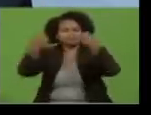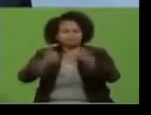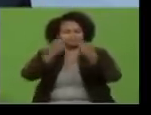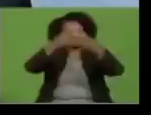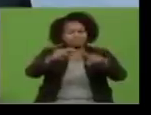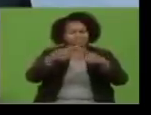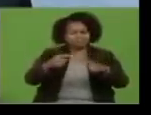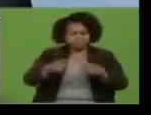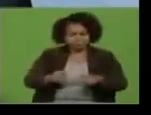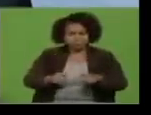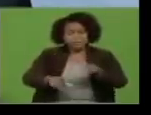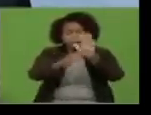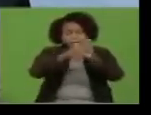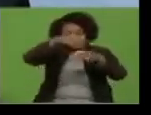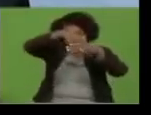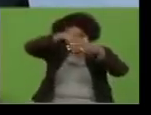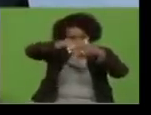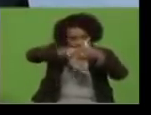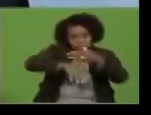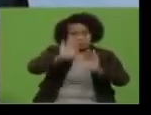revisão profunda da Lei das Calamidades.